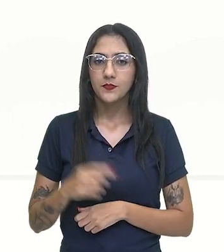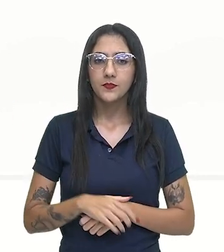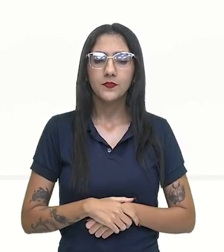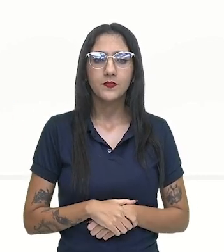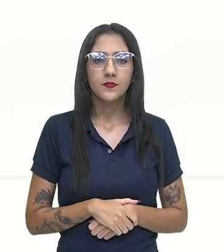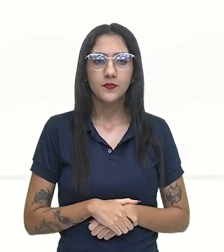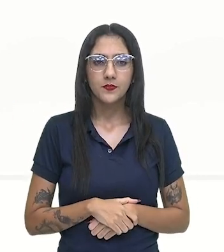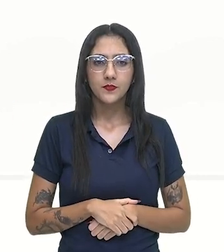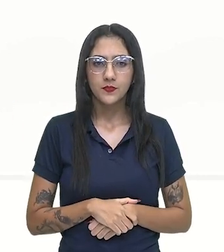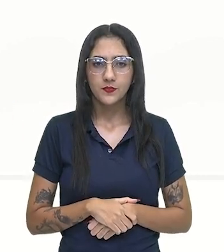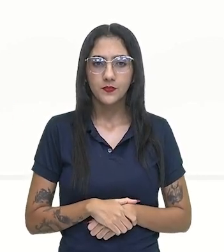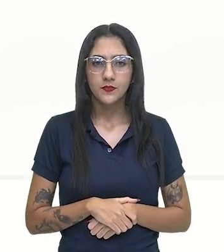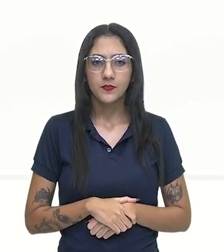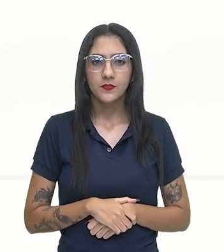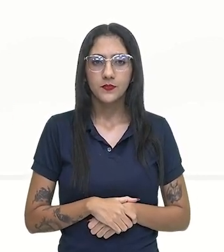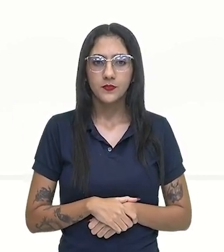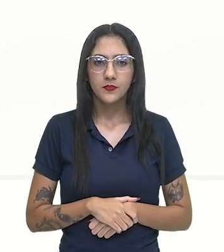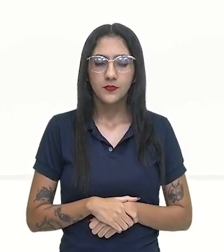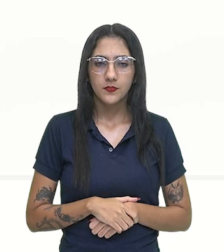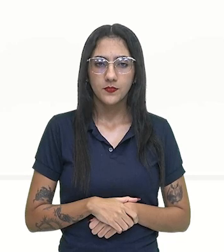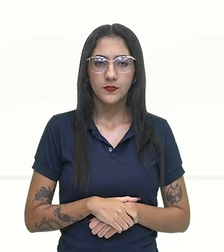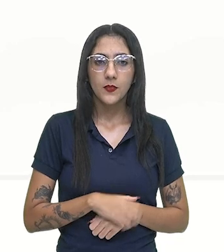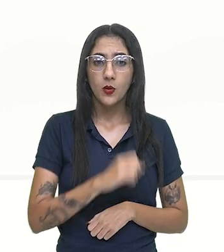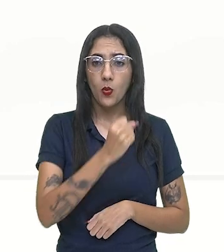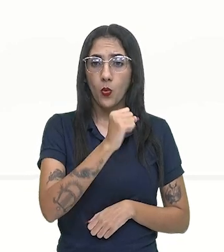em 8.800.